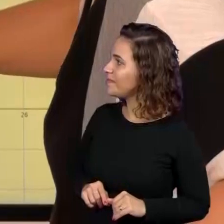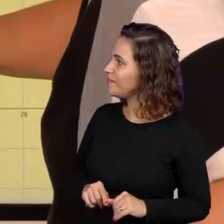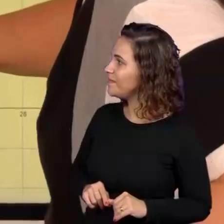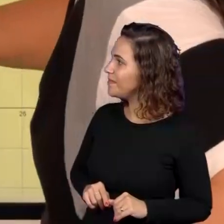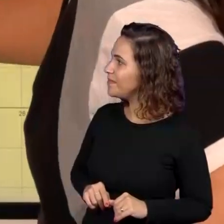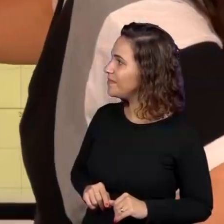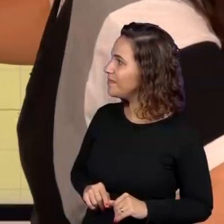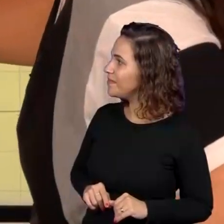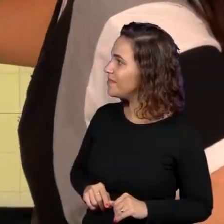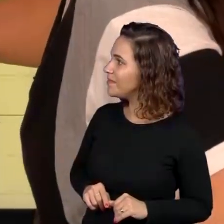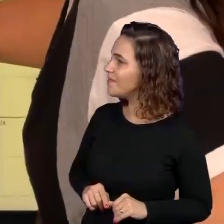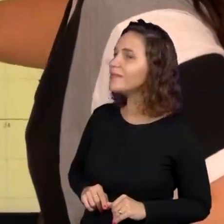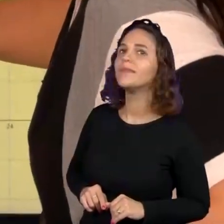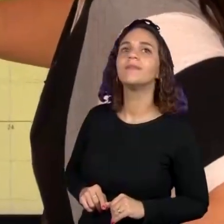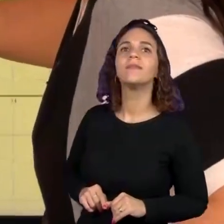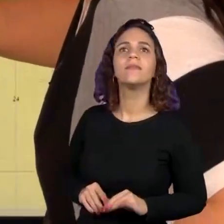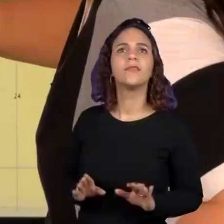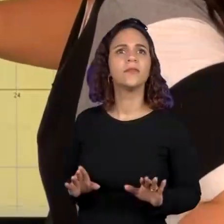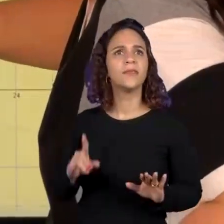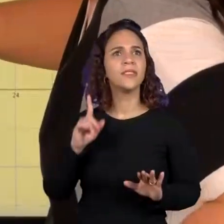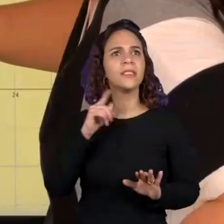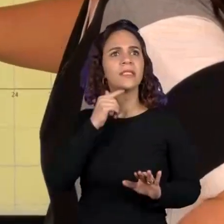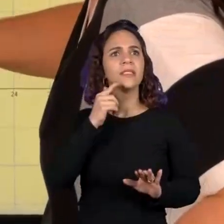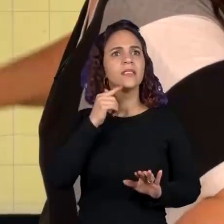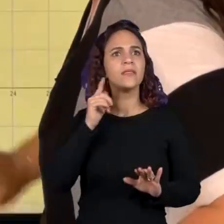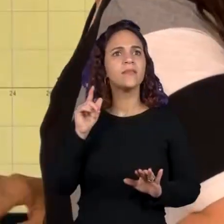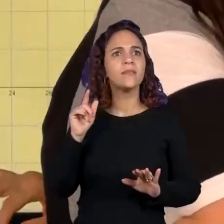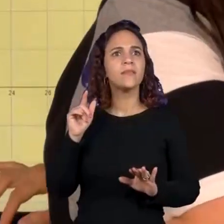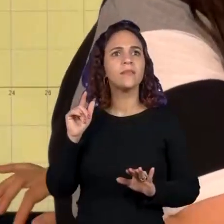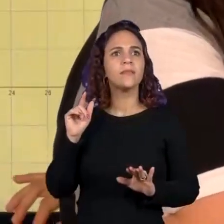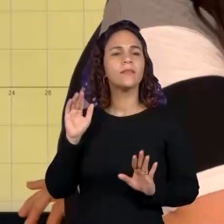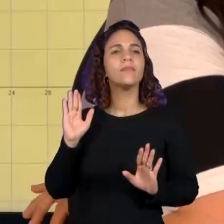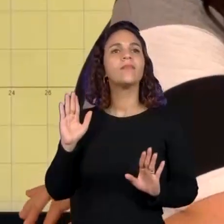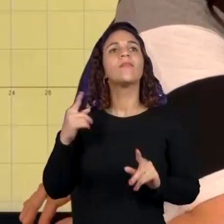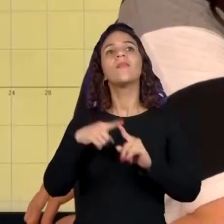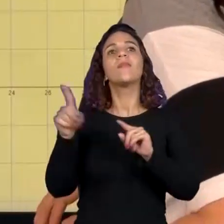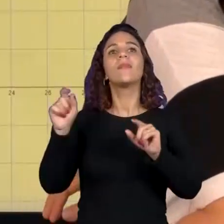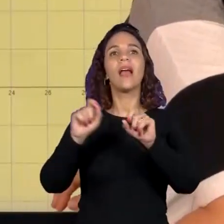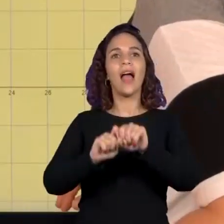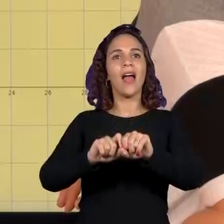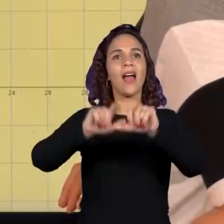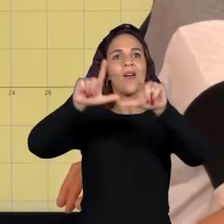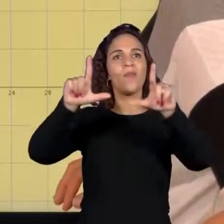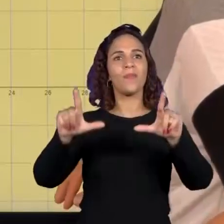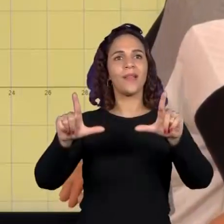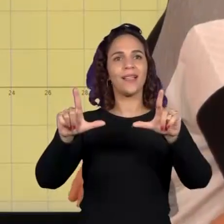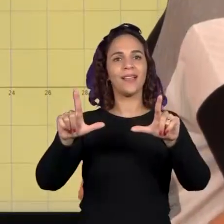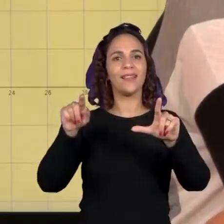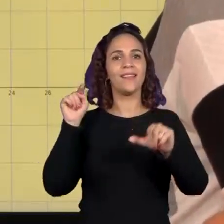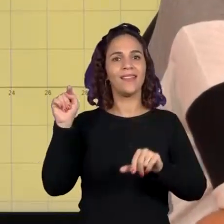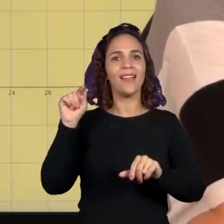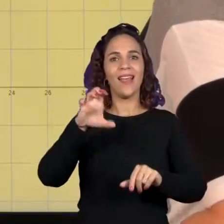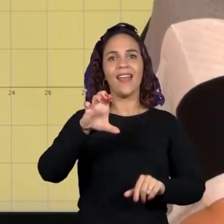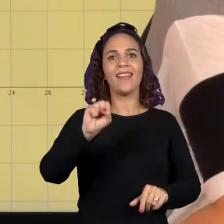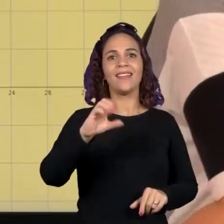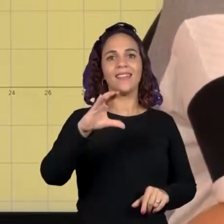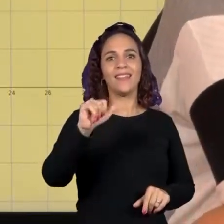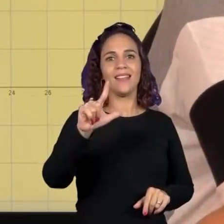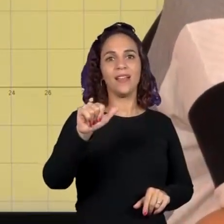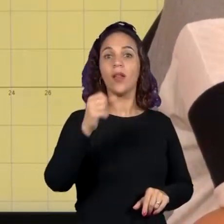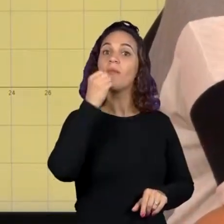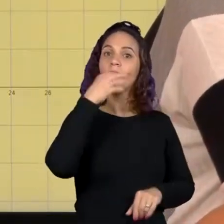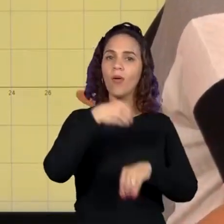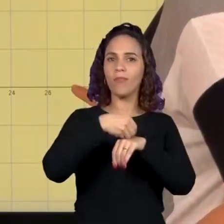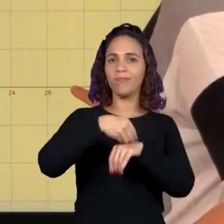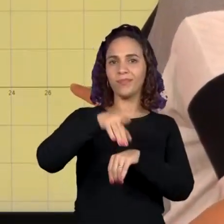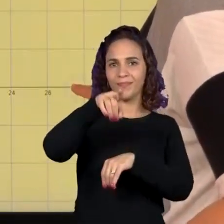Ju. Então, Mas como se é que você eu fiz deixar... de 2 em 2? É porque você aumentou o tamanho da escala. Isso é uma boa informação para a